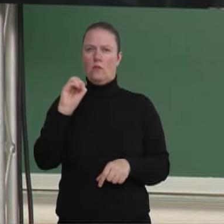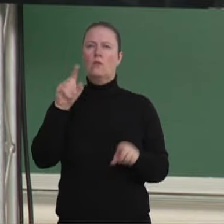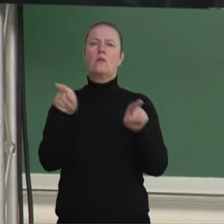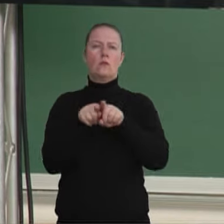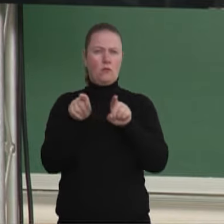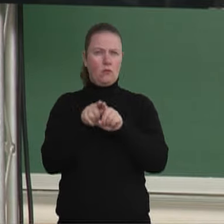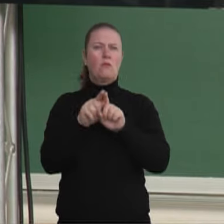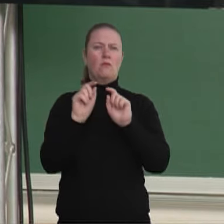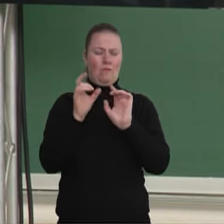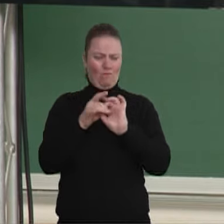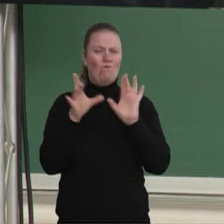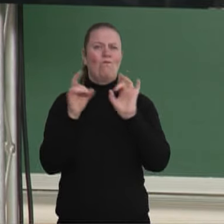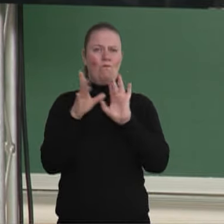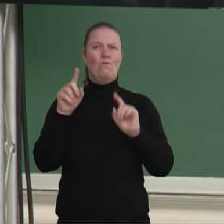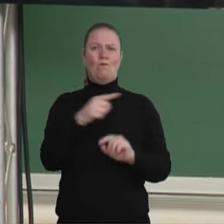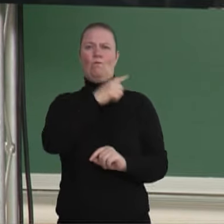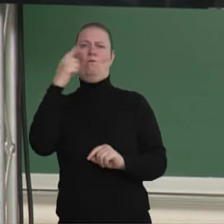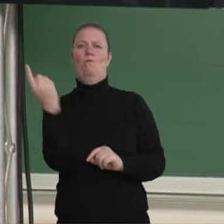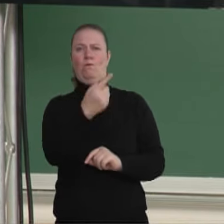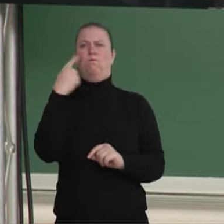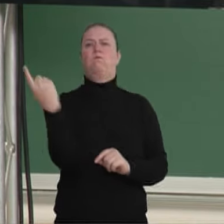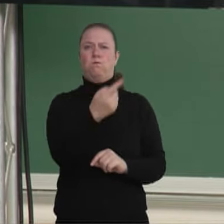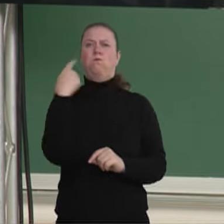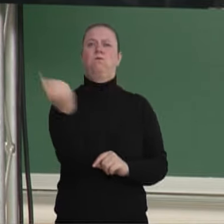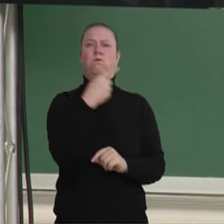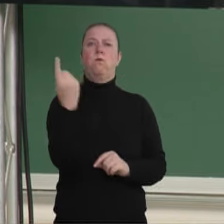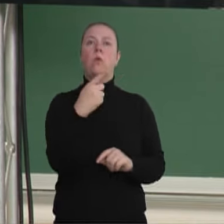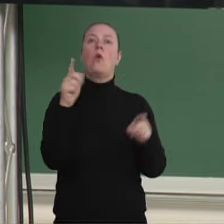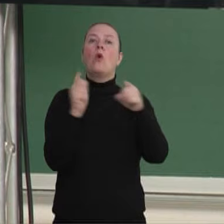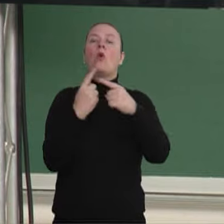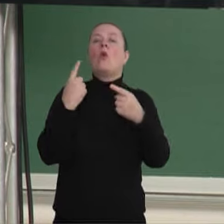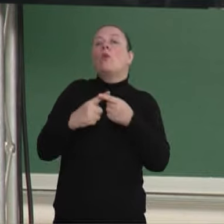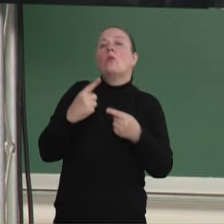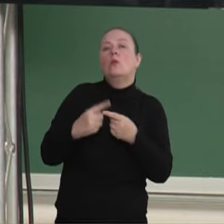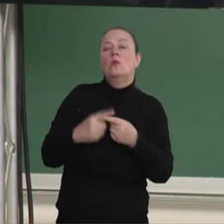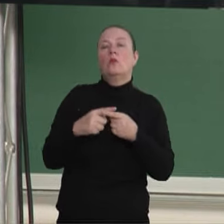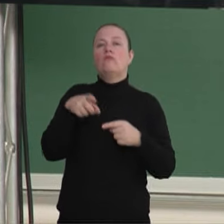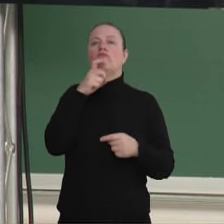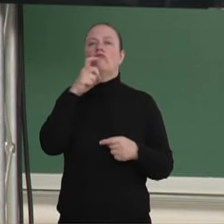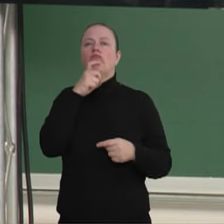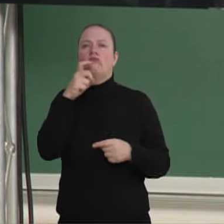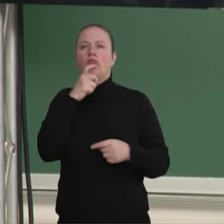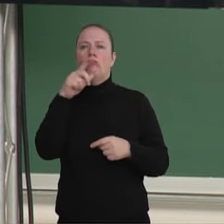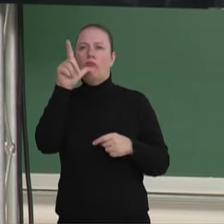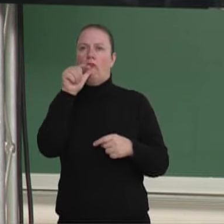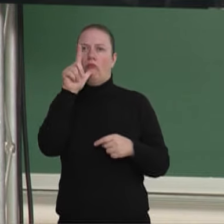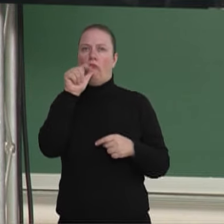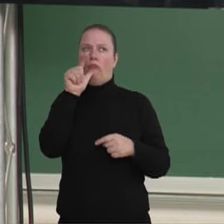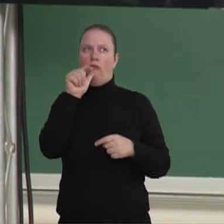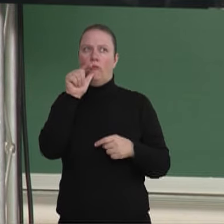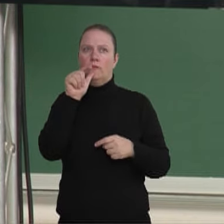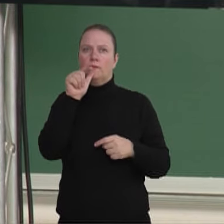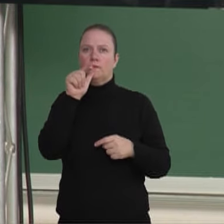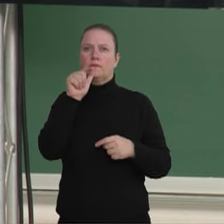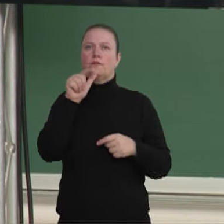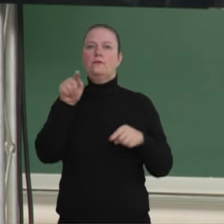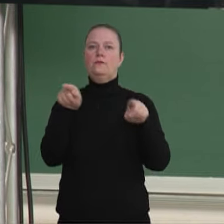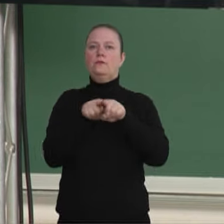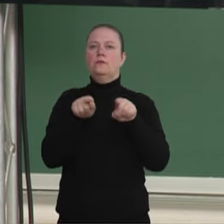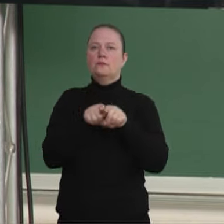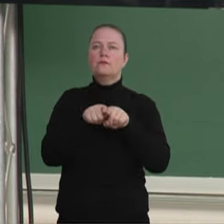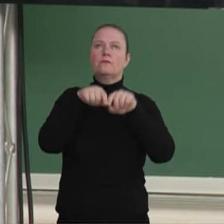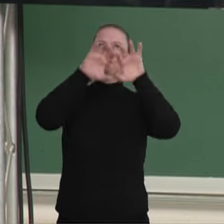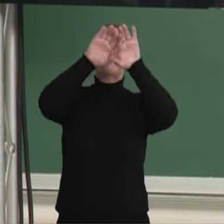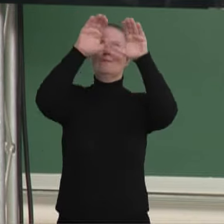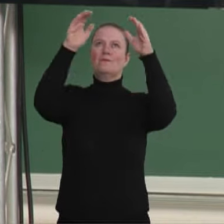uma vantagem, porque as correntes frias que vêm aqui da Antártida acabam minimizando um pouco esse aspecto. E